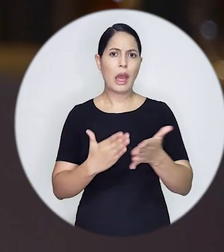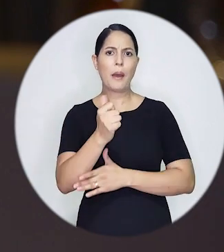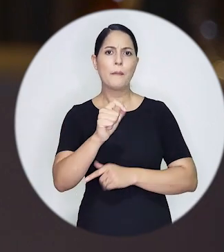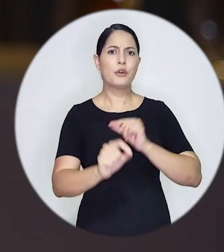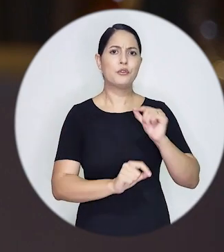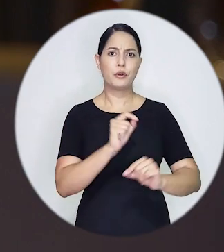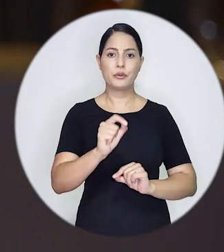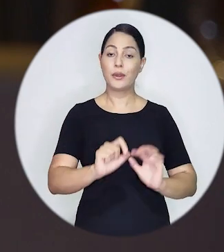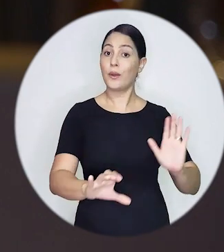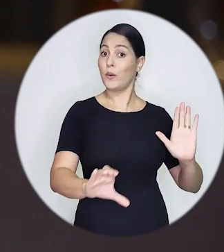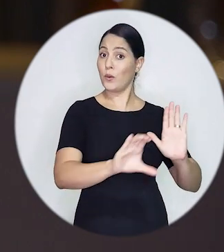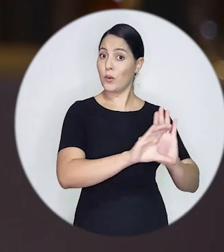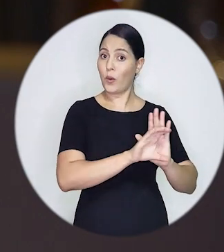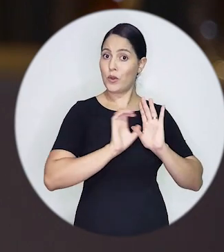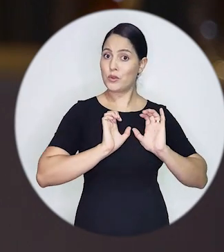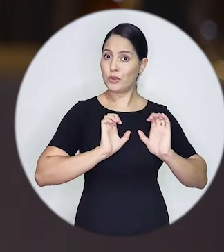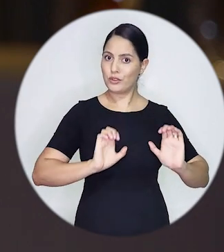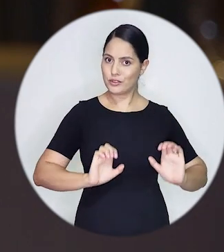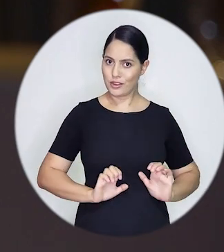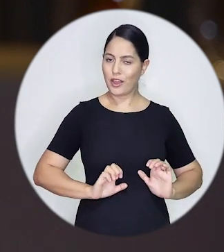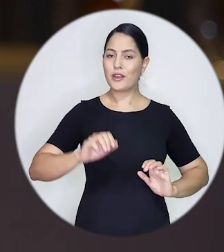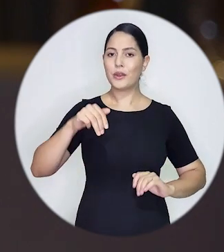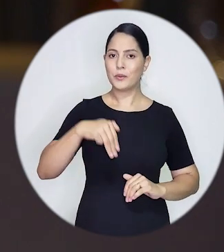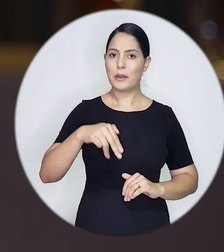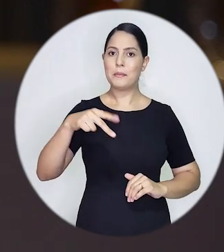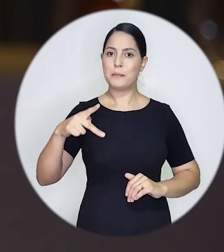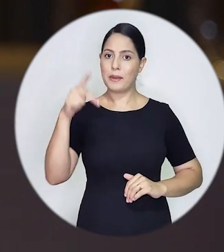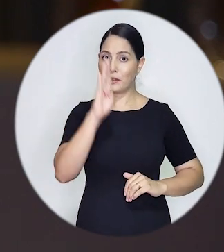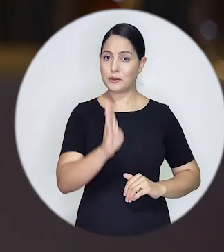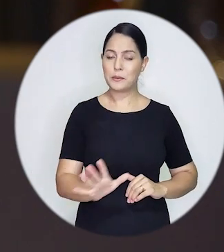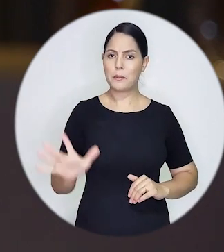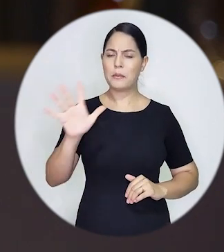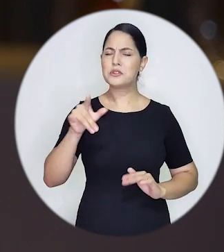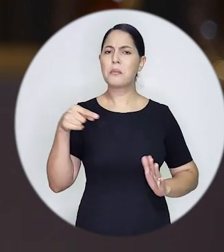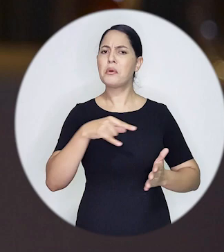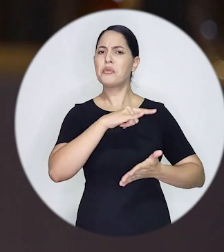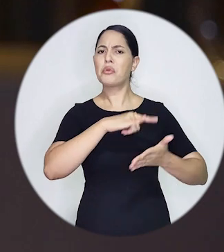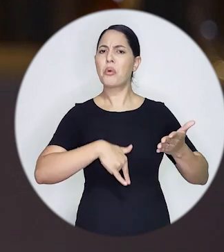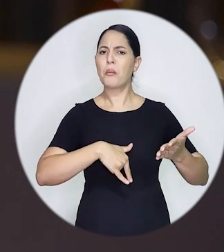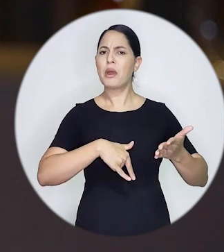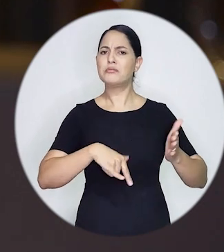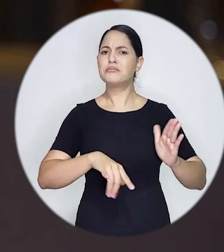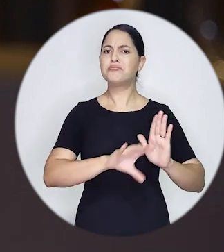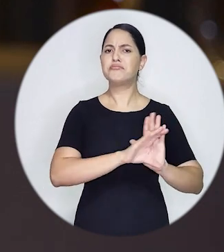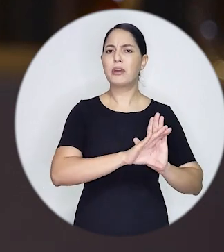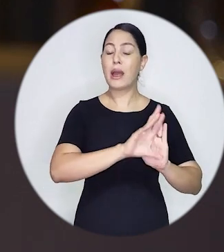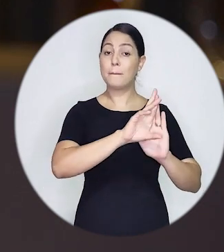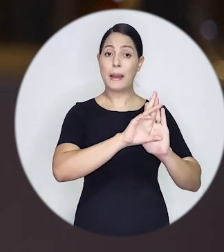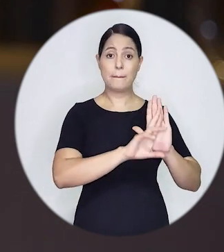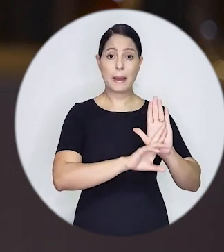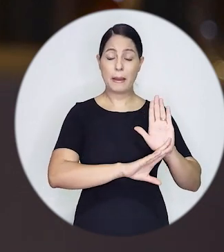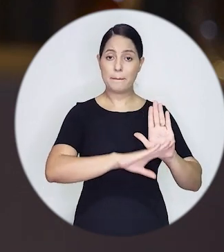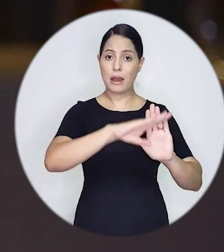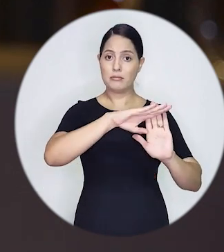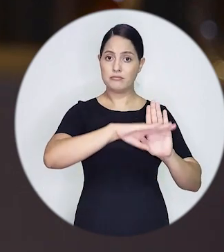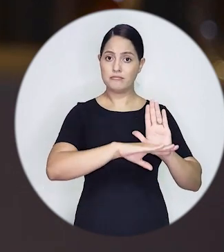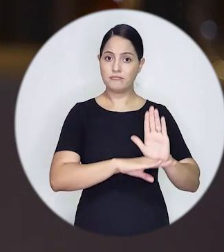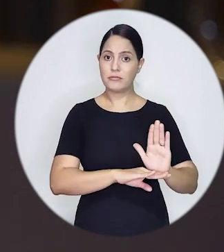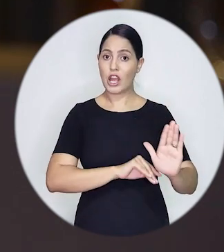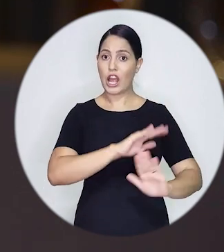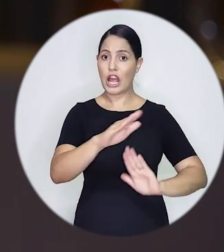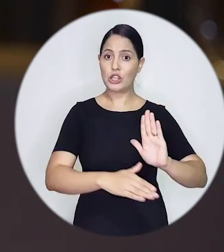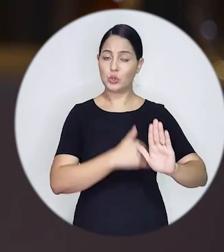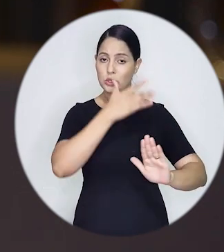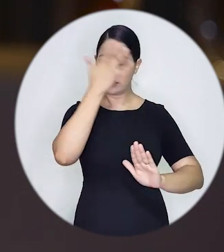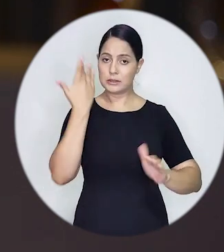Conselho Nacional do Ministério Público aprovou por unanimidade o Código de Ética do Ministério Público Brasileiro. O documento institui